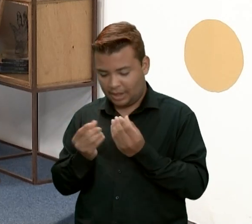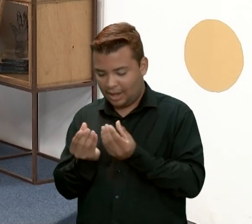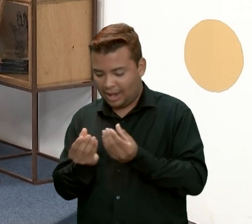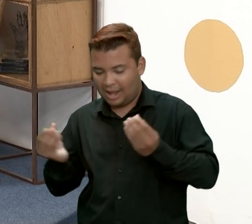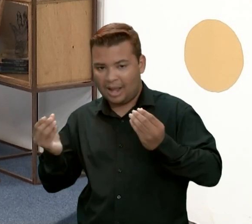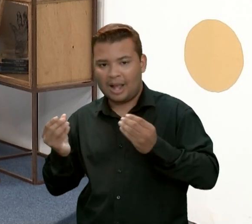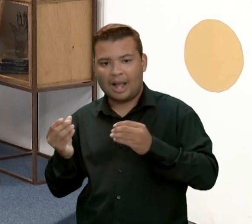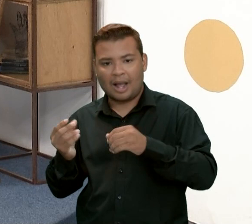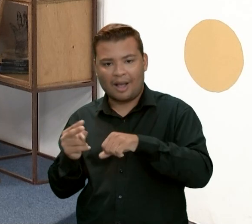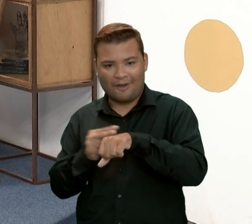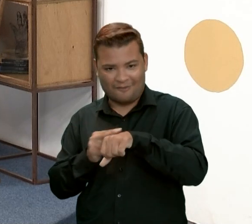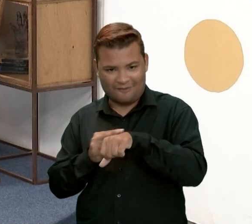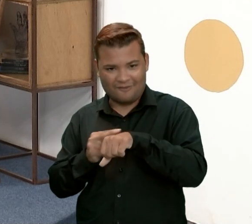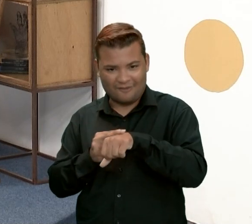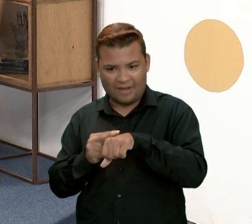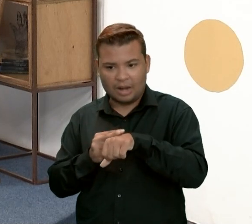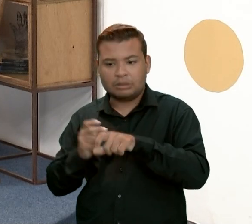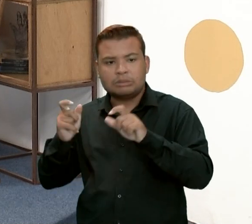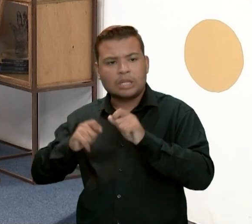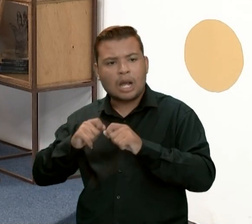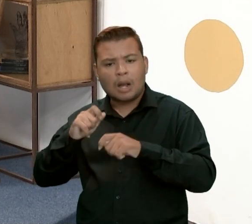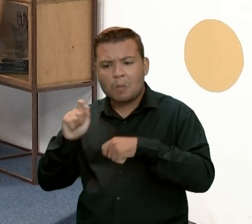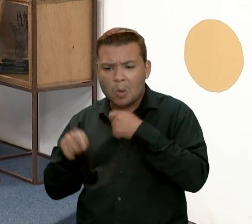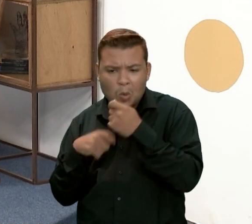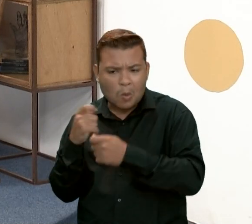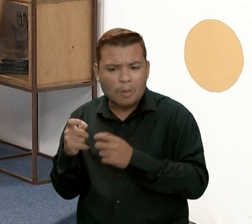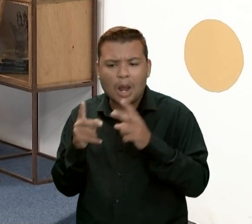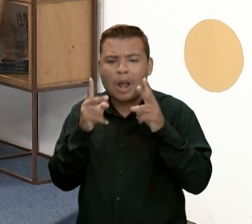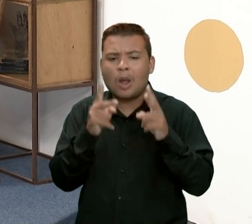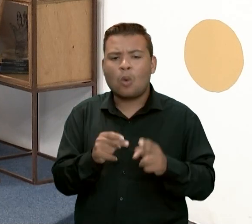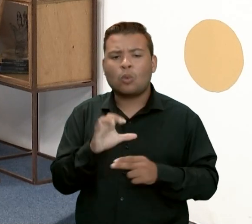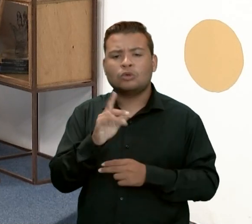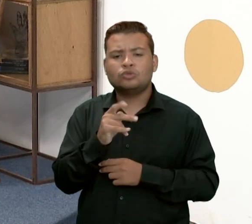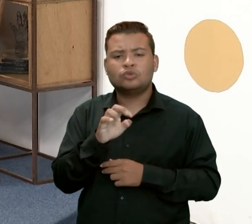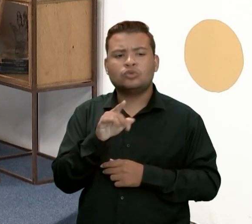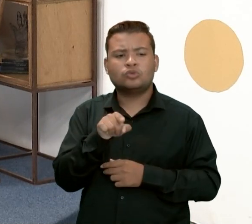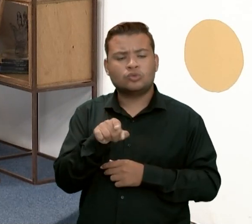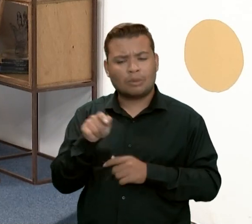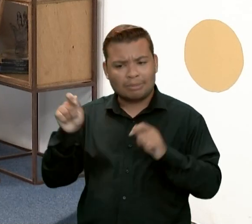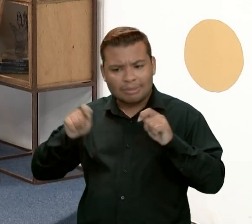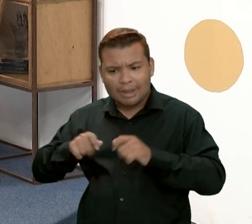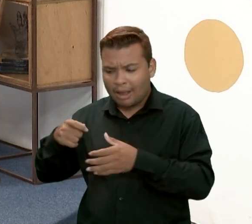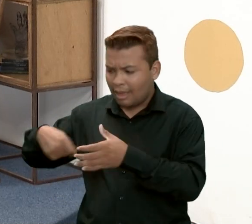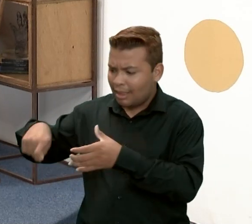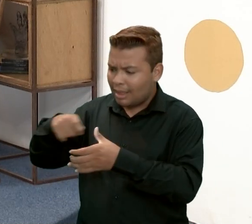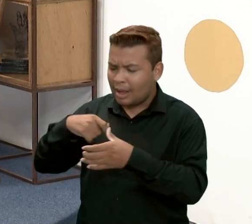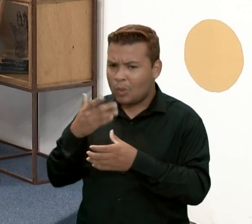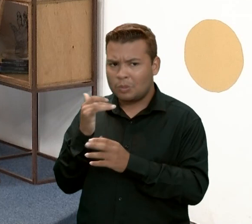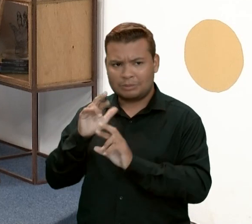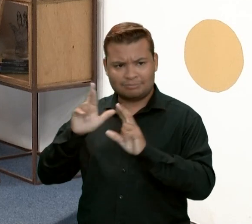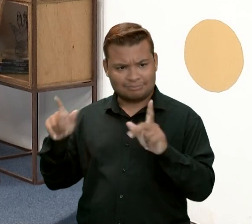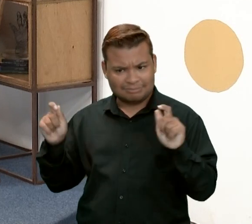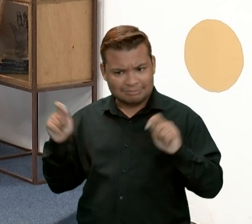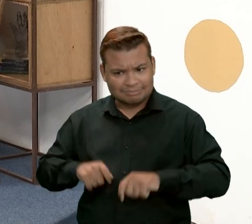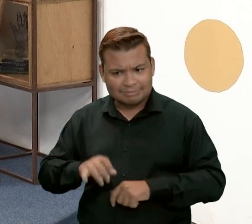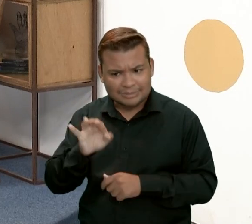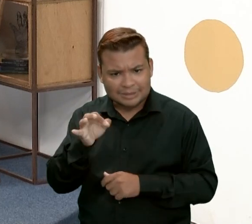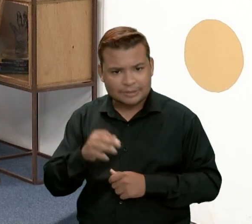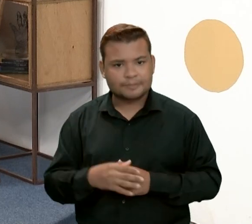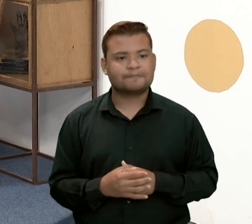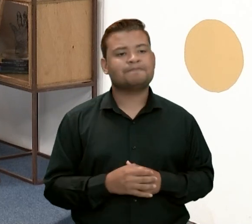assim como o chuchu, por exemplo, cozida, temperada, ela vira um outro alimento.